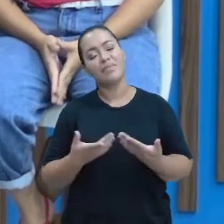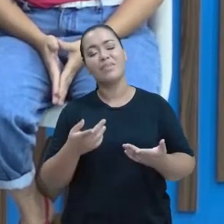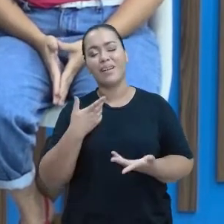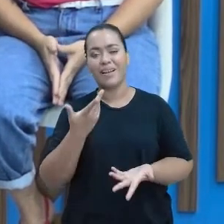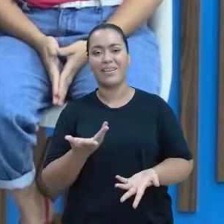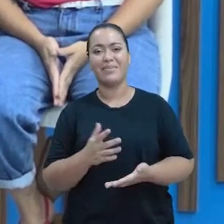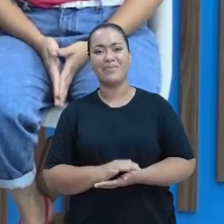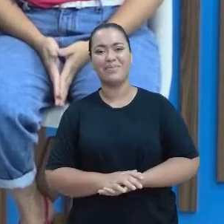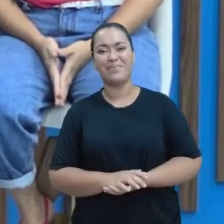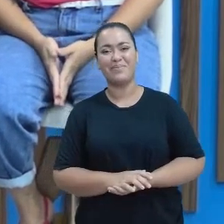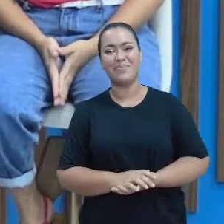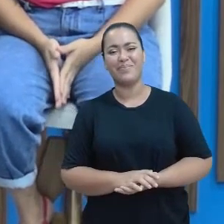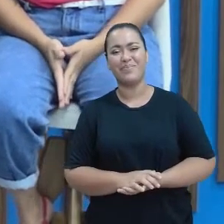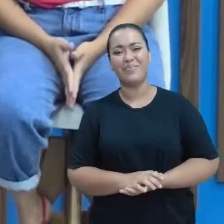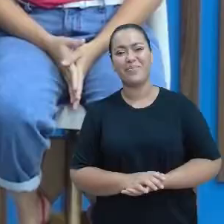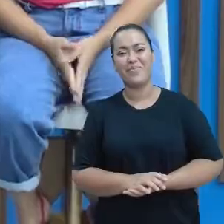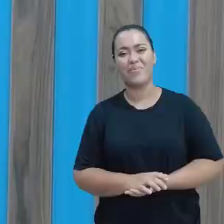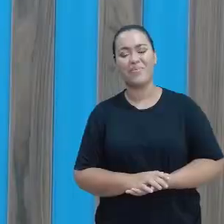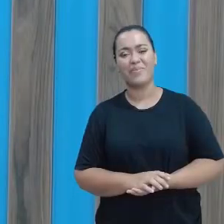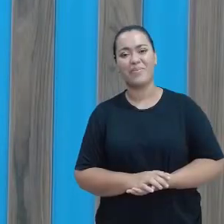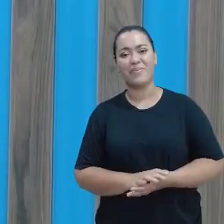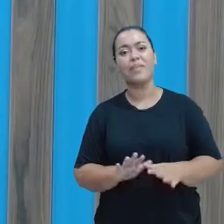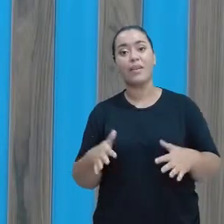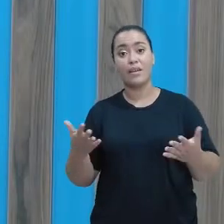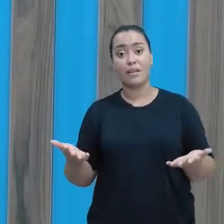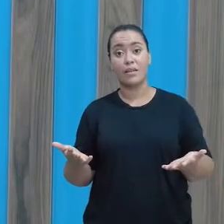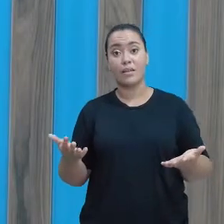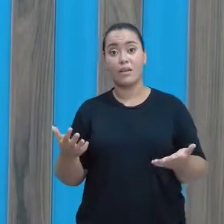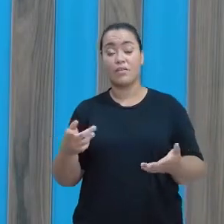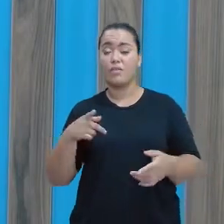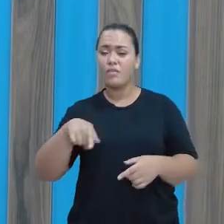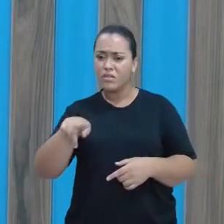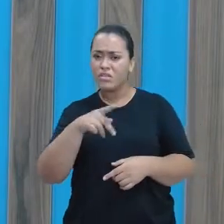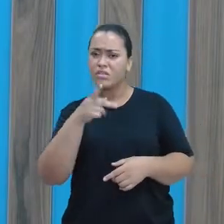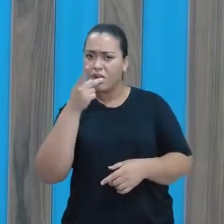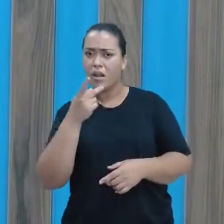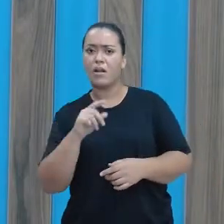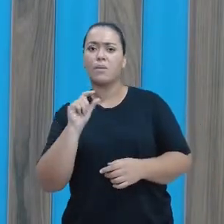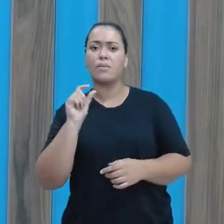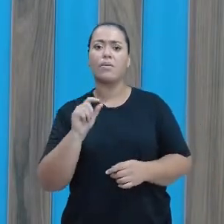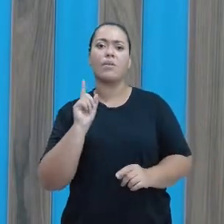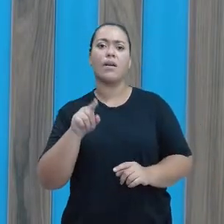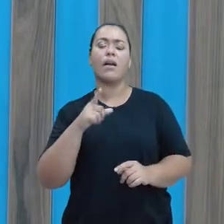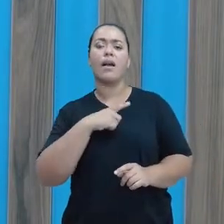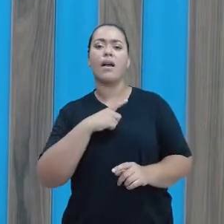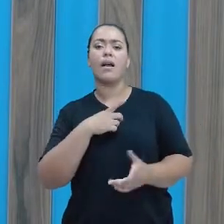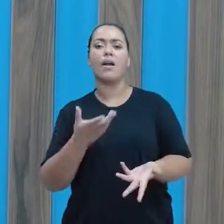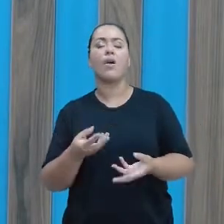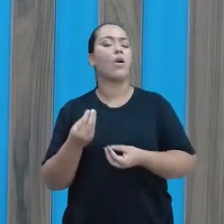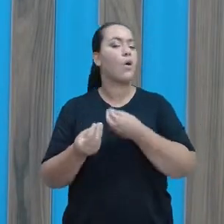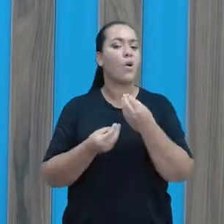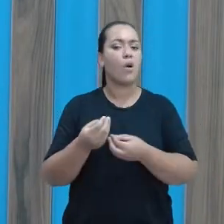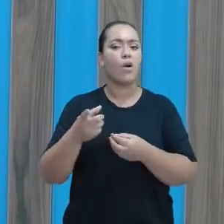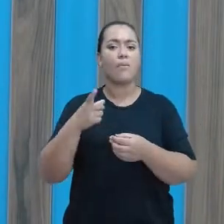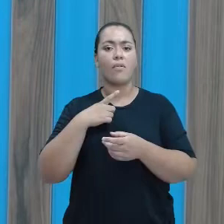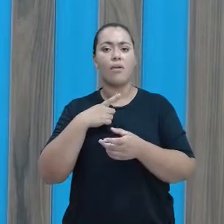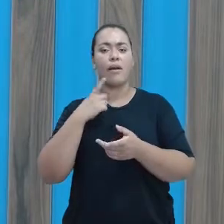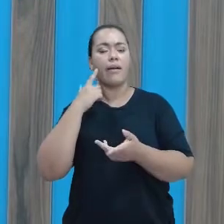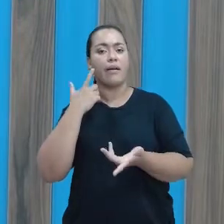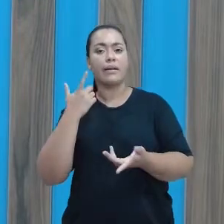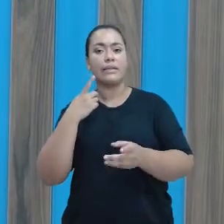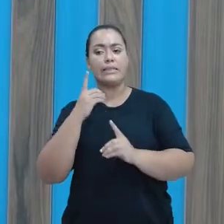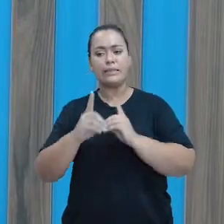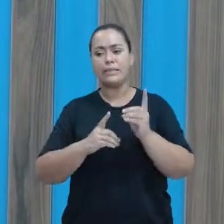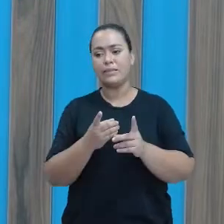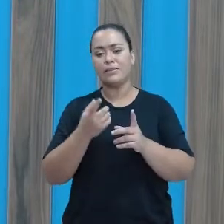isso. Muito bem, Bia. Enfim, vocês falaram um pouco, né, sobre como vocês enxergam essa dimensão. Né, eu acho